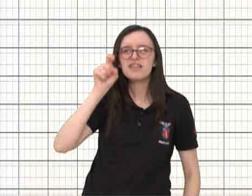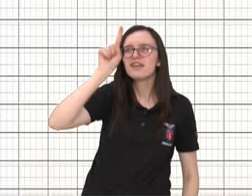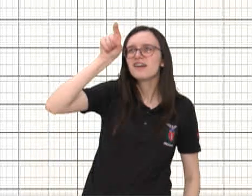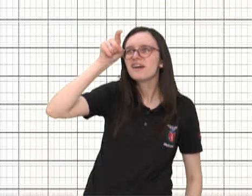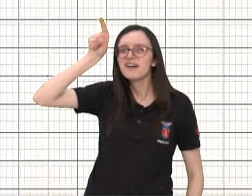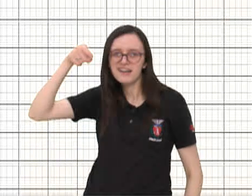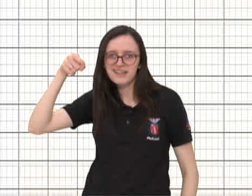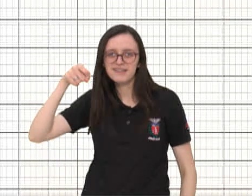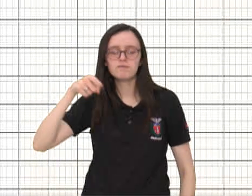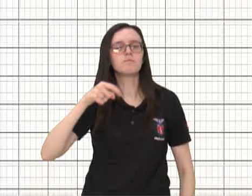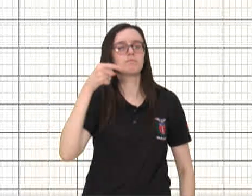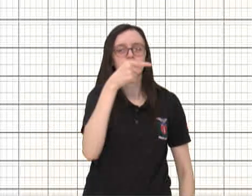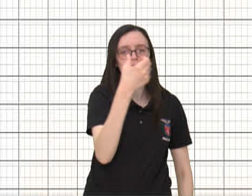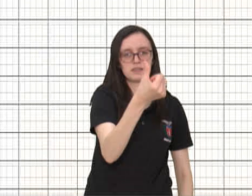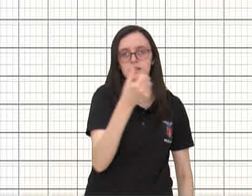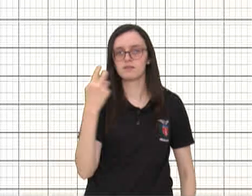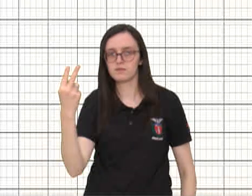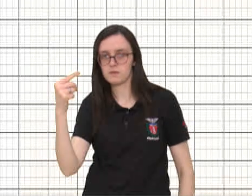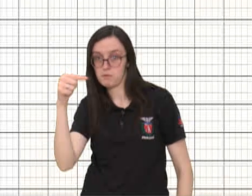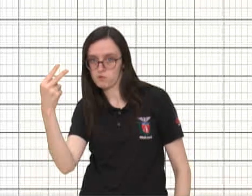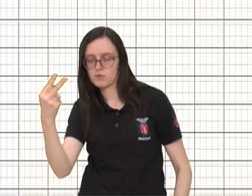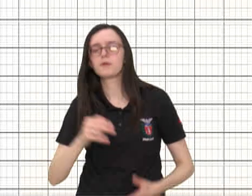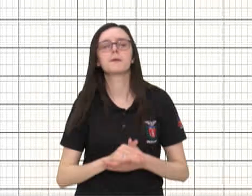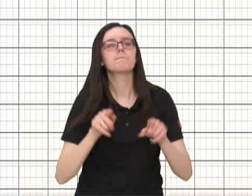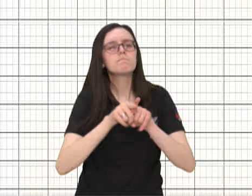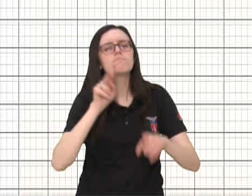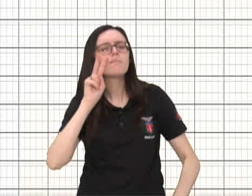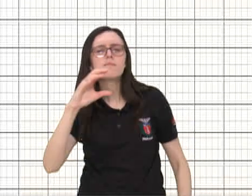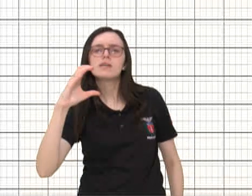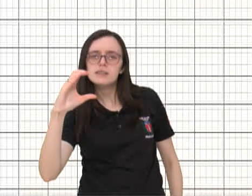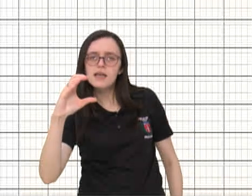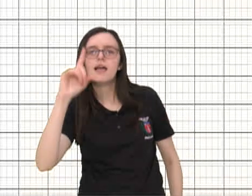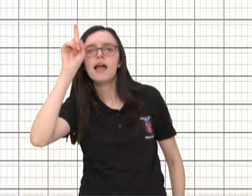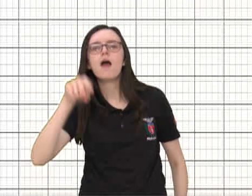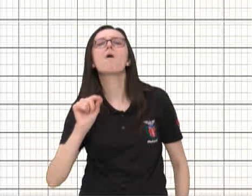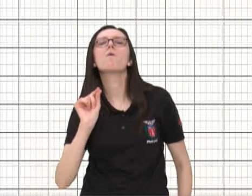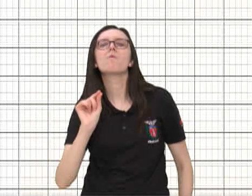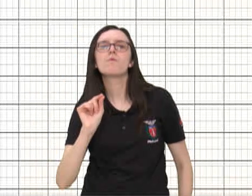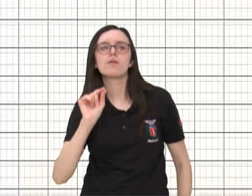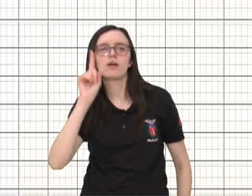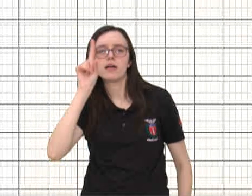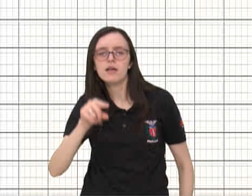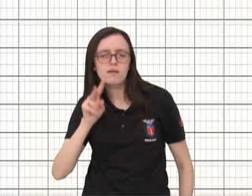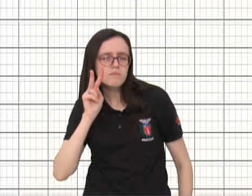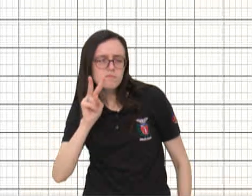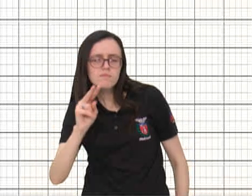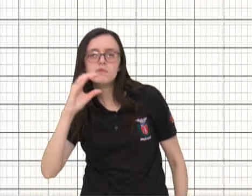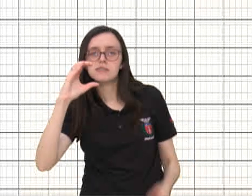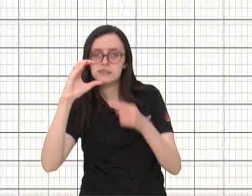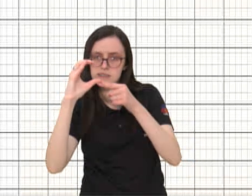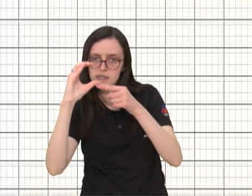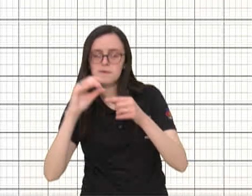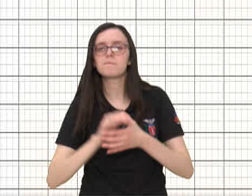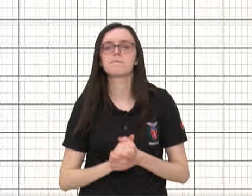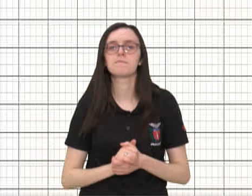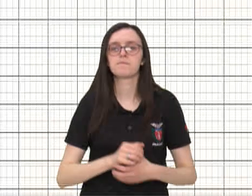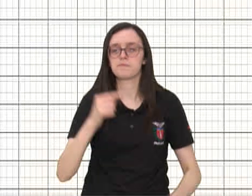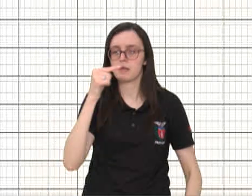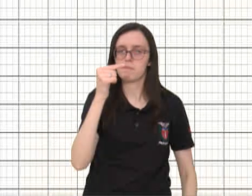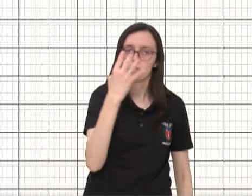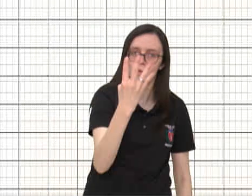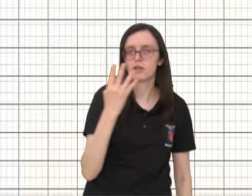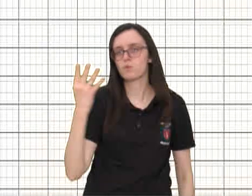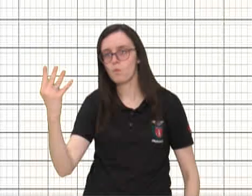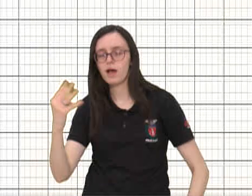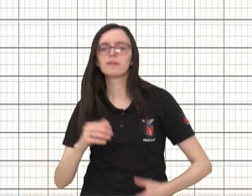menos 2. Mostra o valor de c, que é o extremo, o ponto C e o extremo, menos 4 e